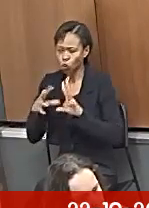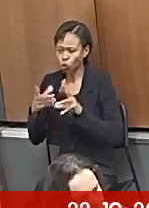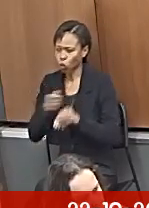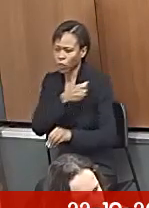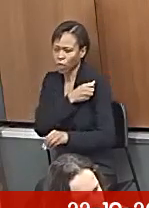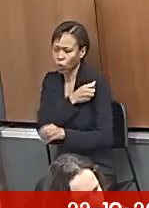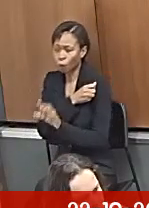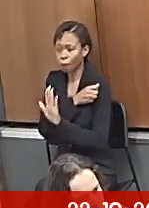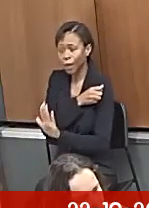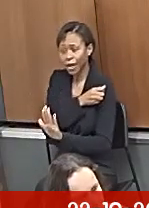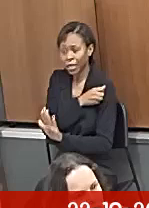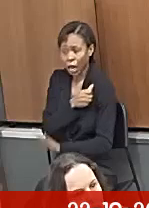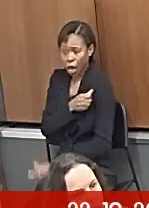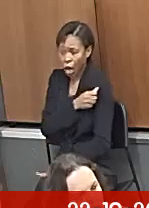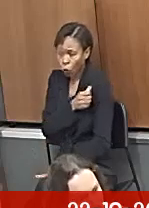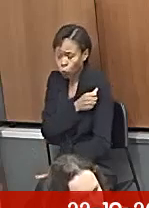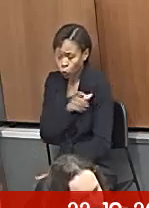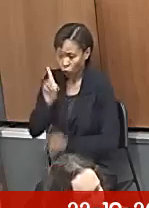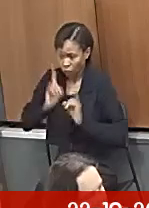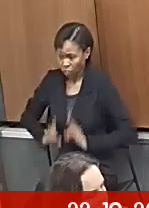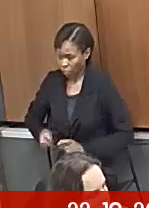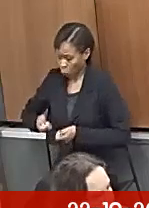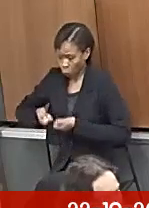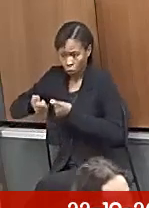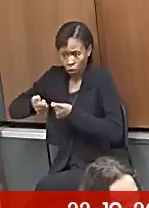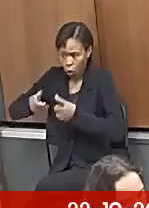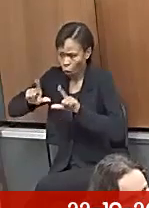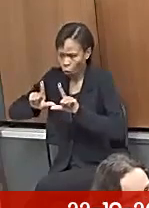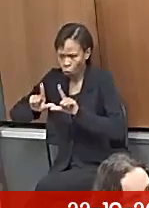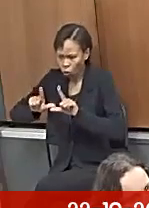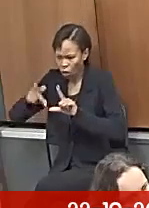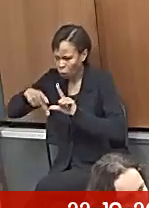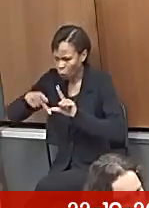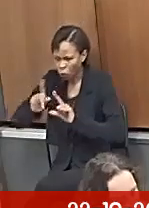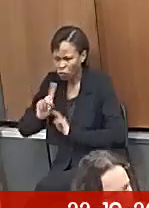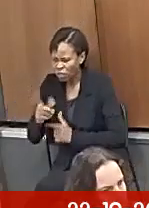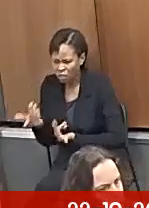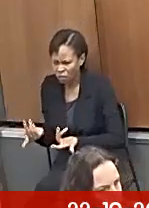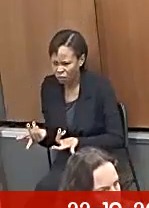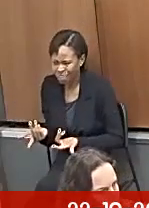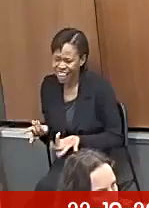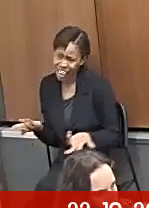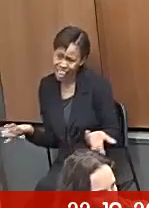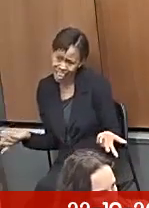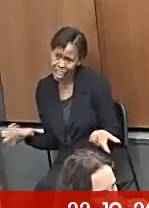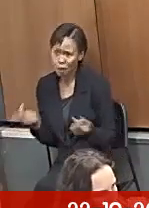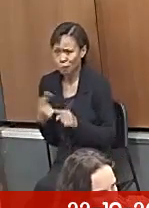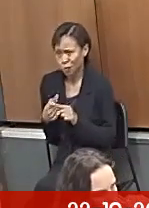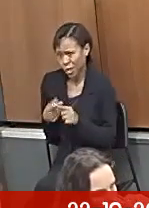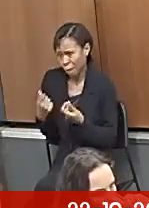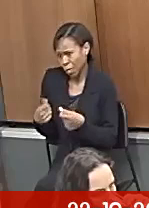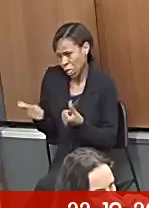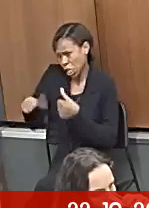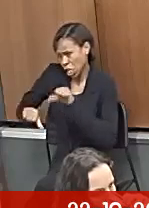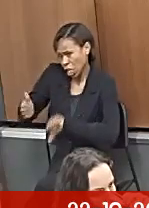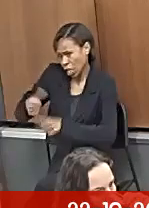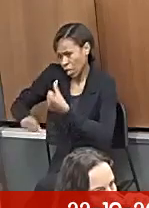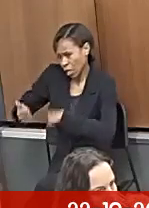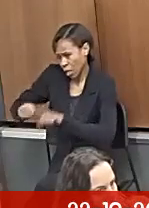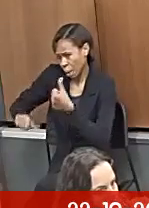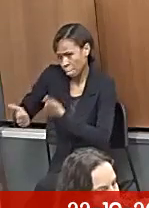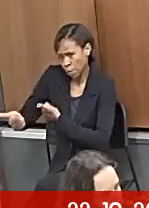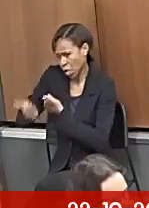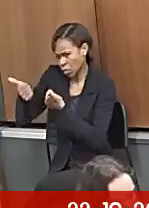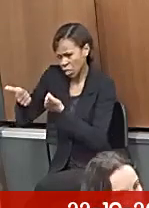do aluno com deficiência. E aí a alegação, o caso dele, a gente precisa de uma análise melhor para fazer o boletim. Então, que